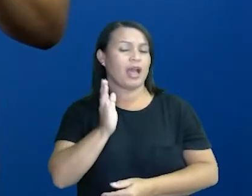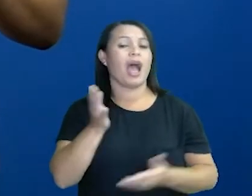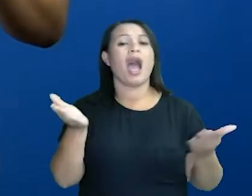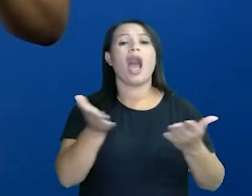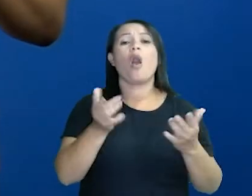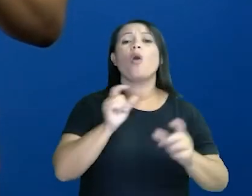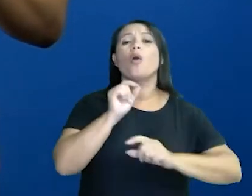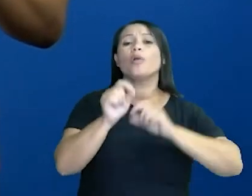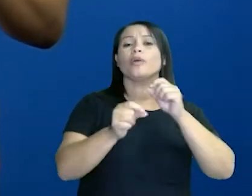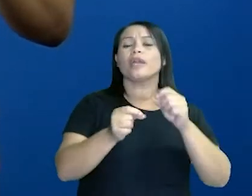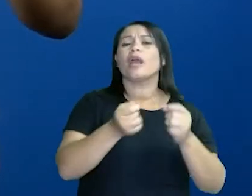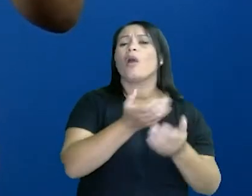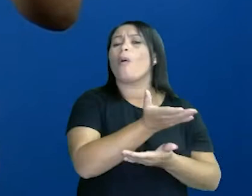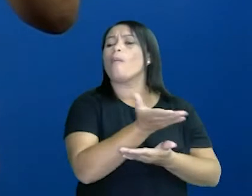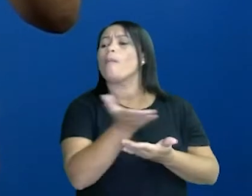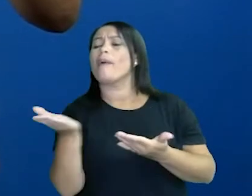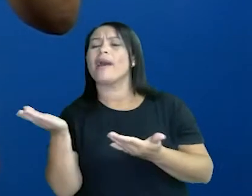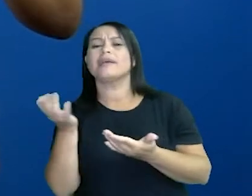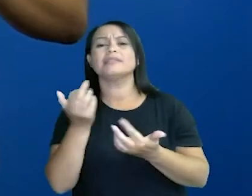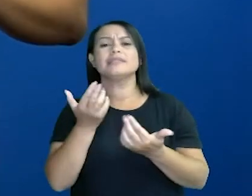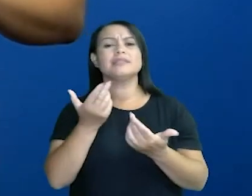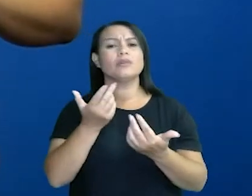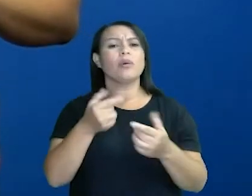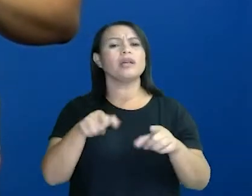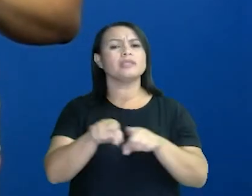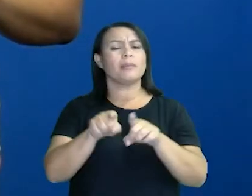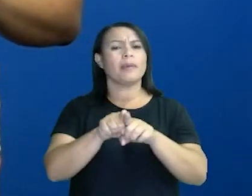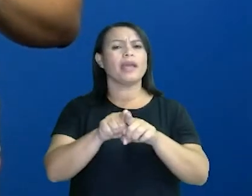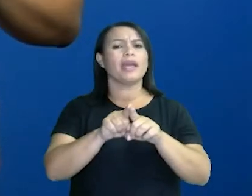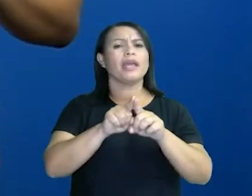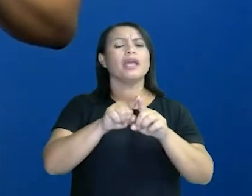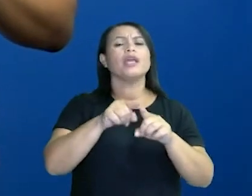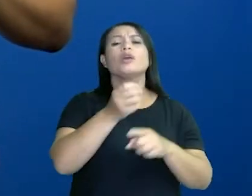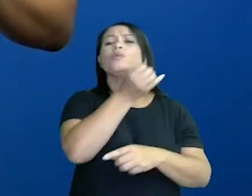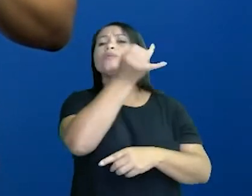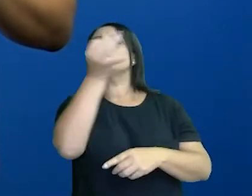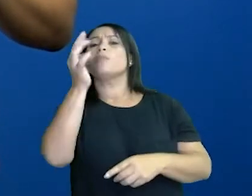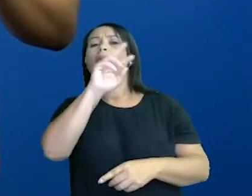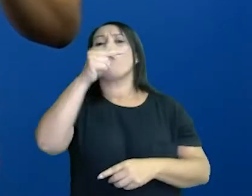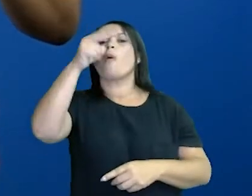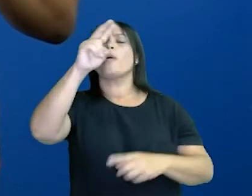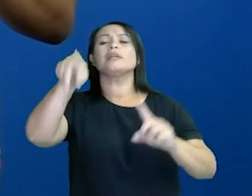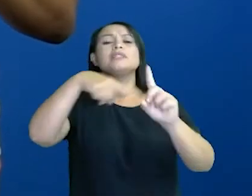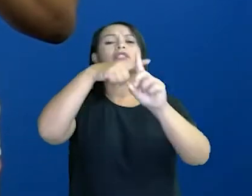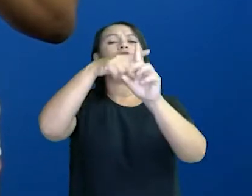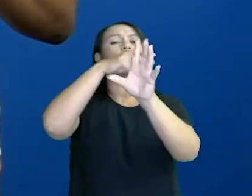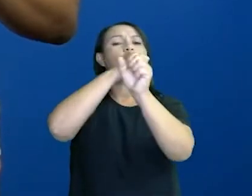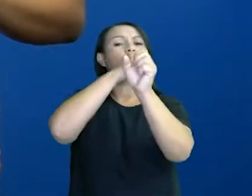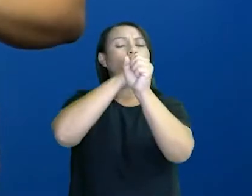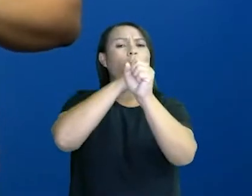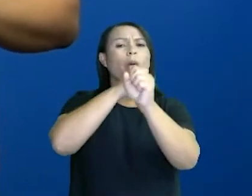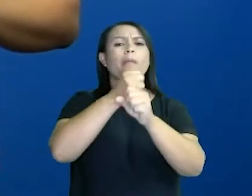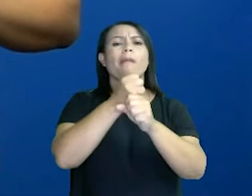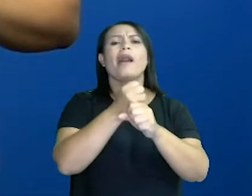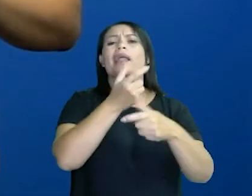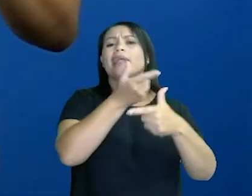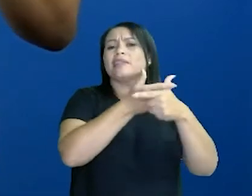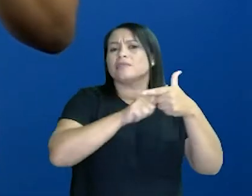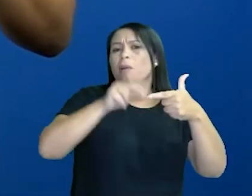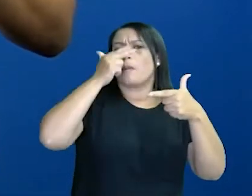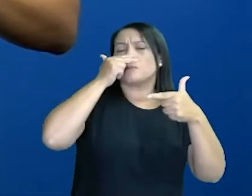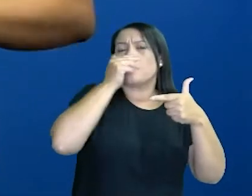então bases iguais os as correntes a gente soma na divisão mesma base